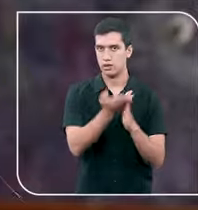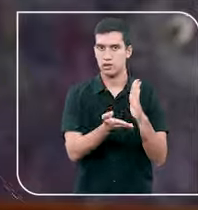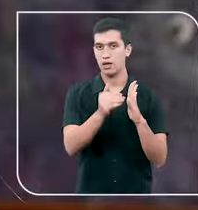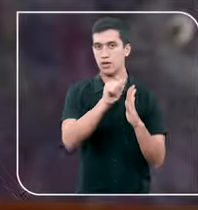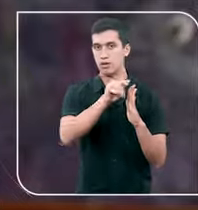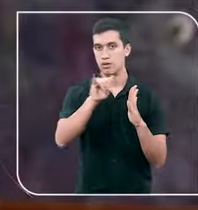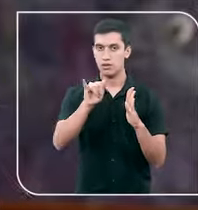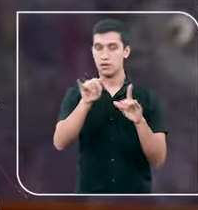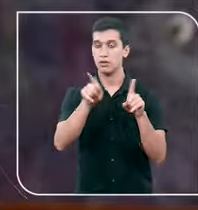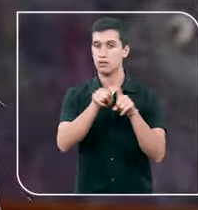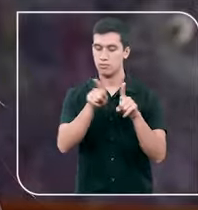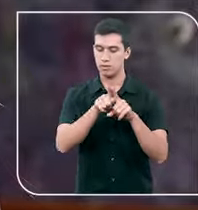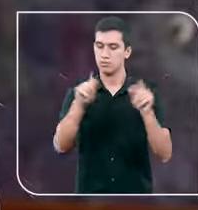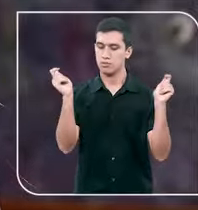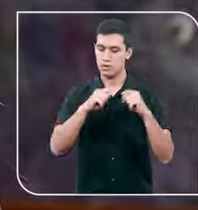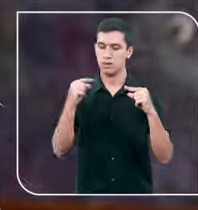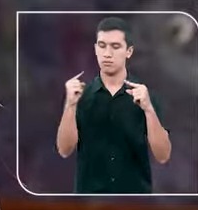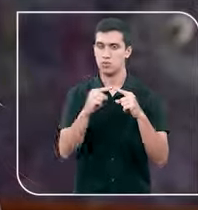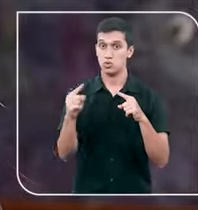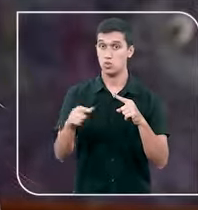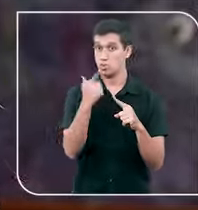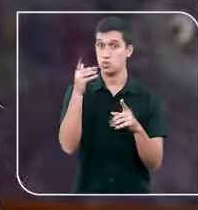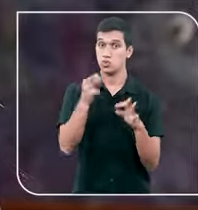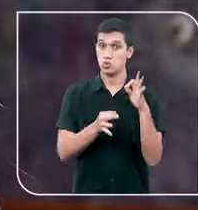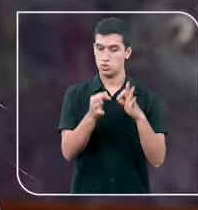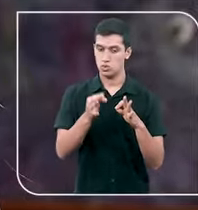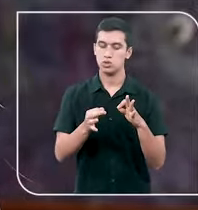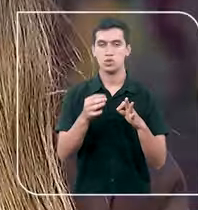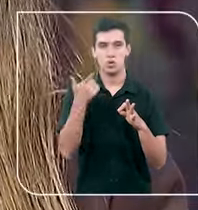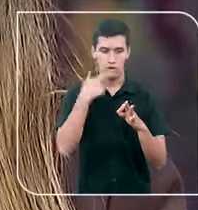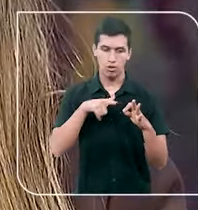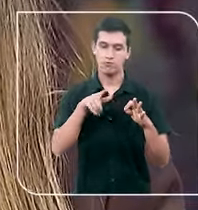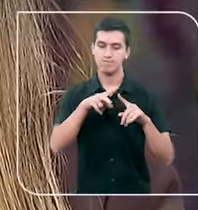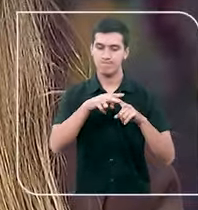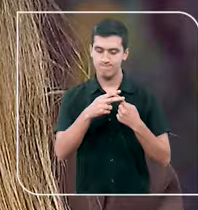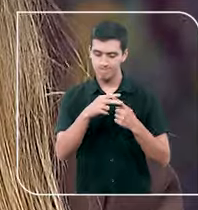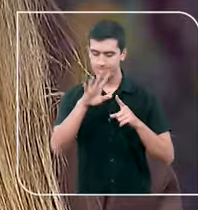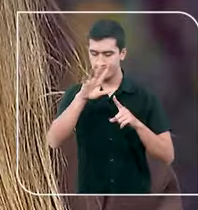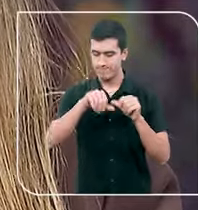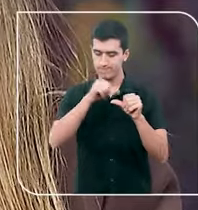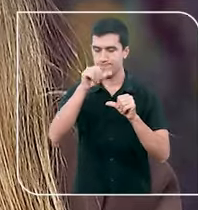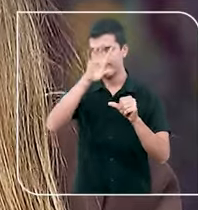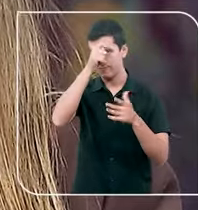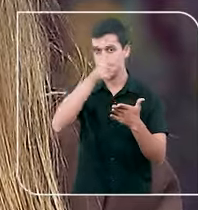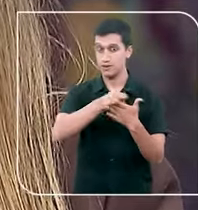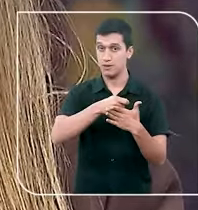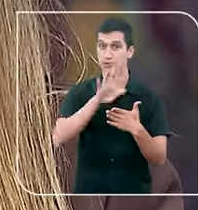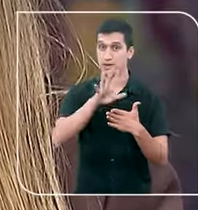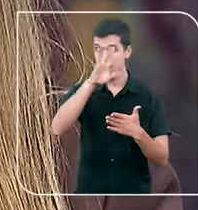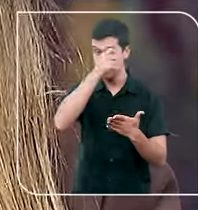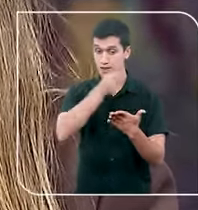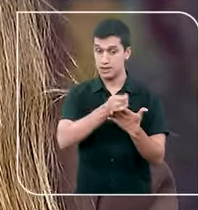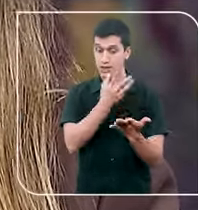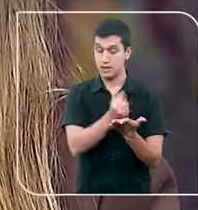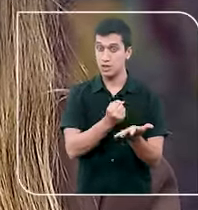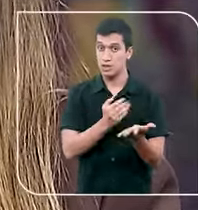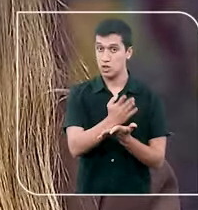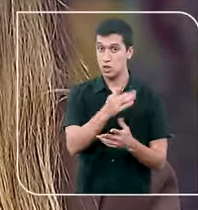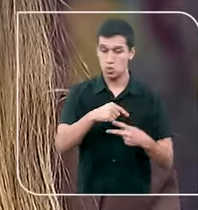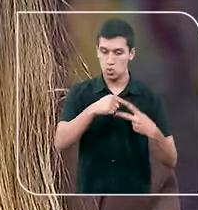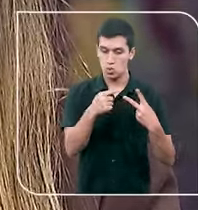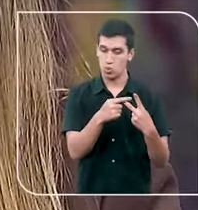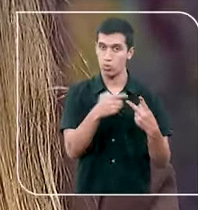e, eventualmente, aplicar um juízo de retratação. Nesse caso de decisão de admissibilidade com